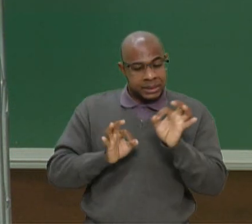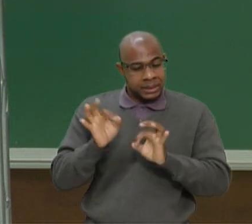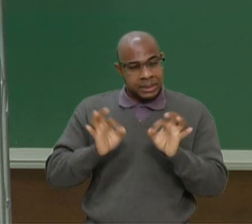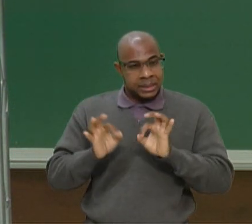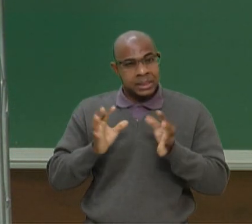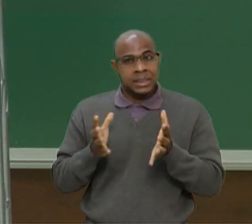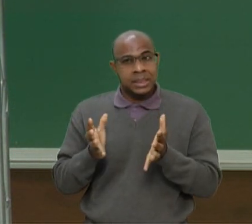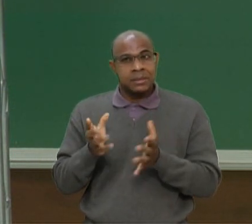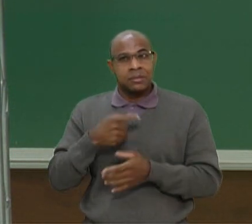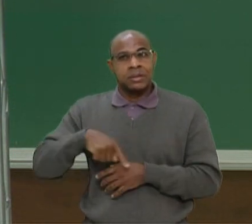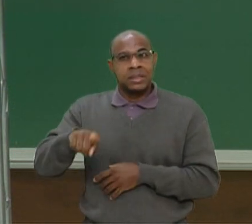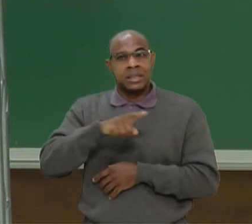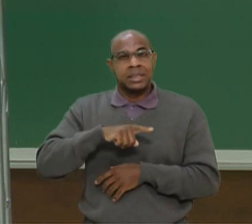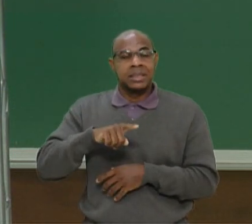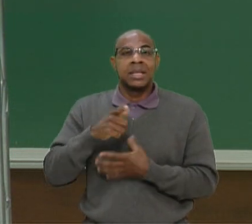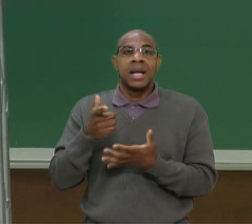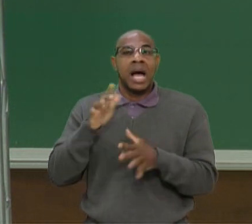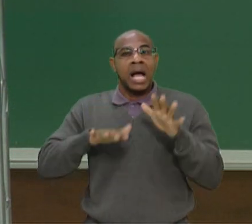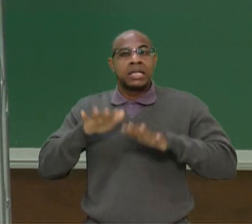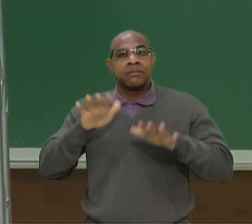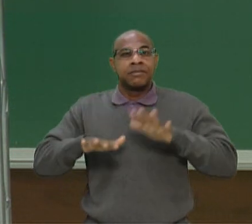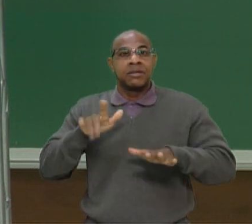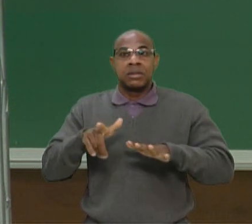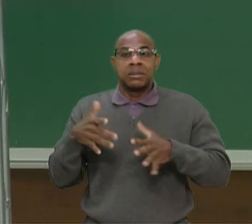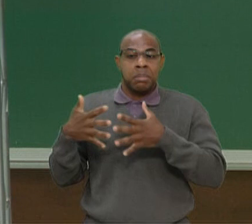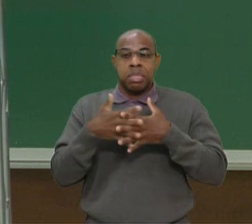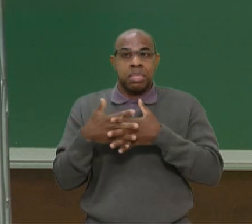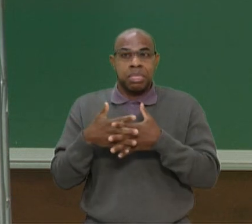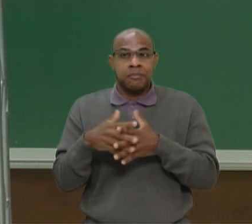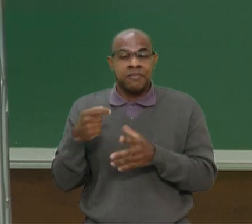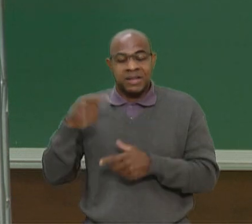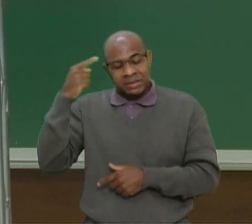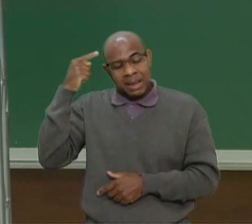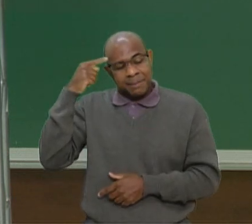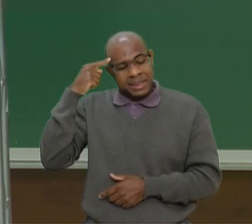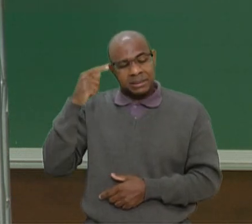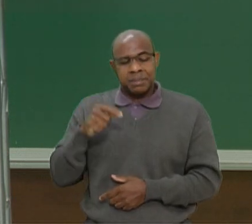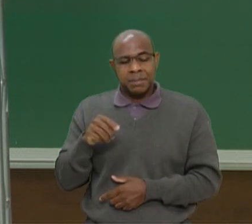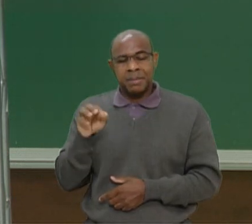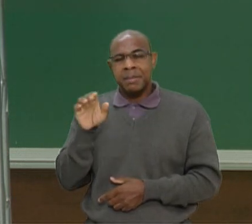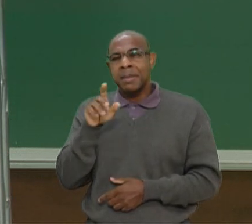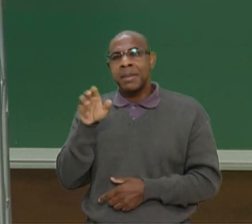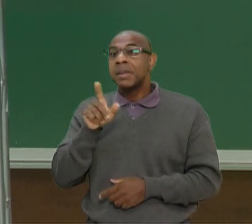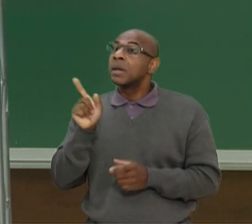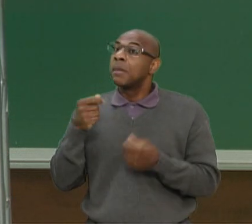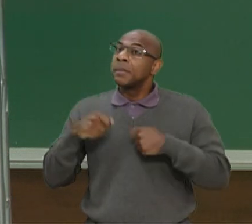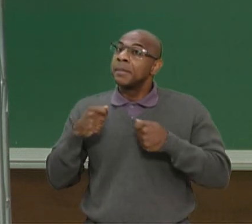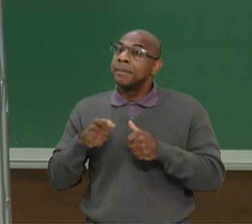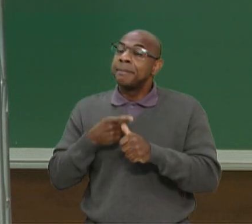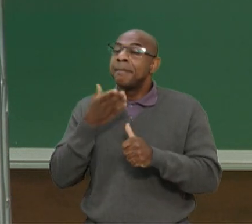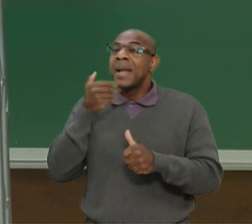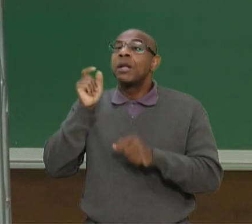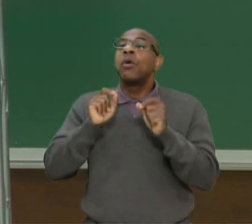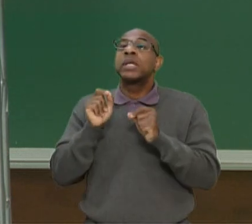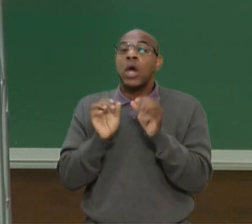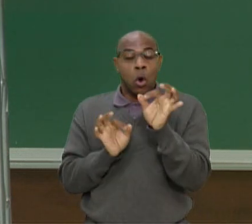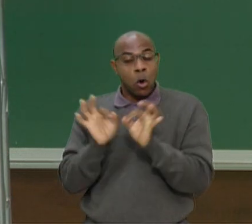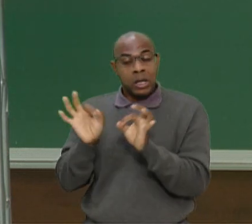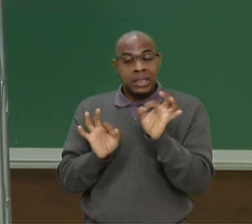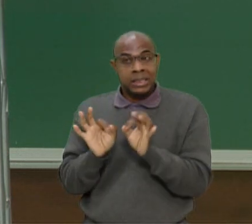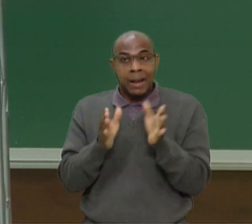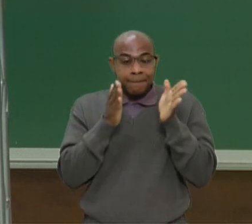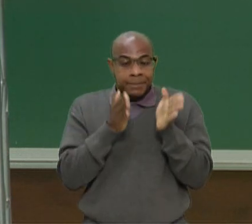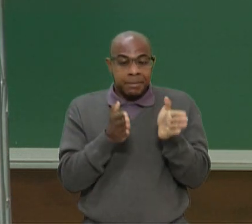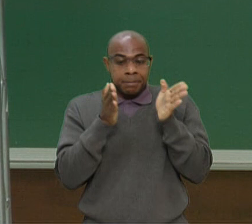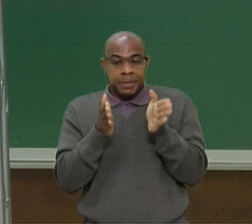cabeça, né, como vocês falam, às vezes você se engana. Então, a melhor coisa é organizar, não ter preguiça de escrever passo